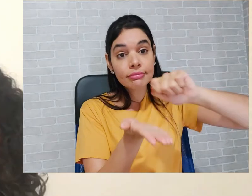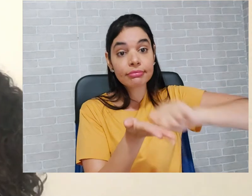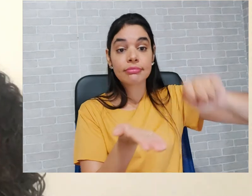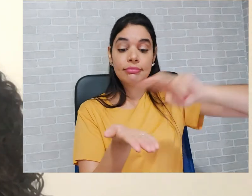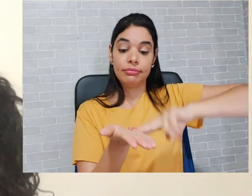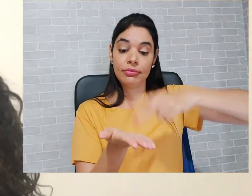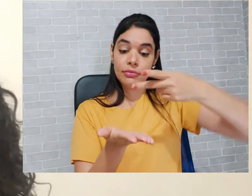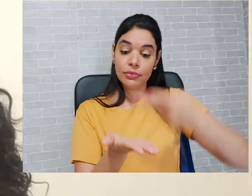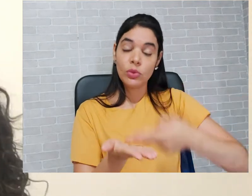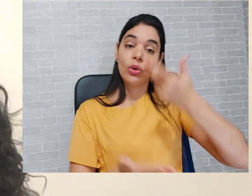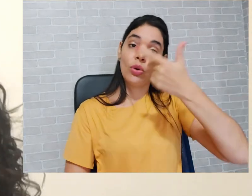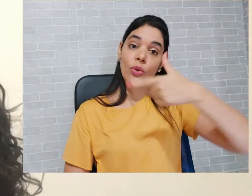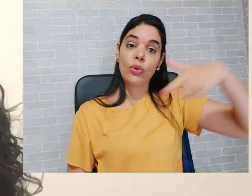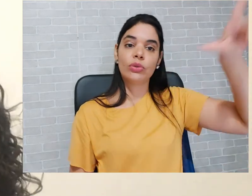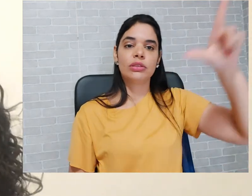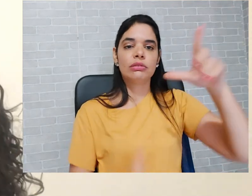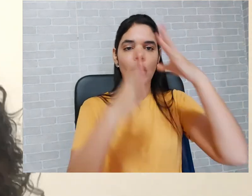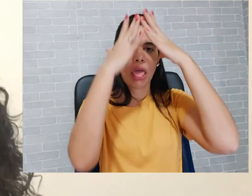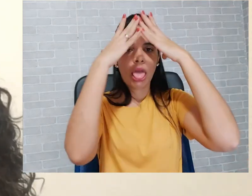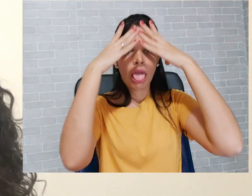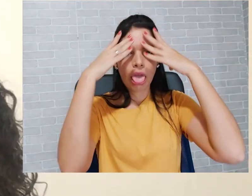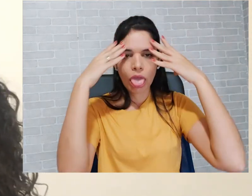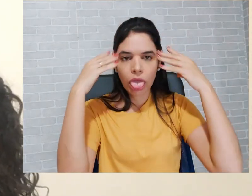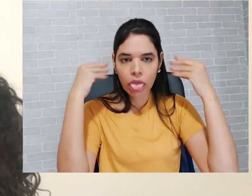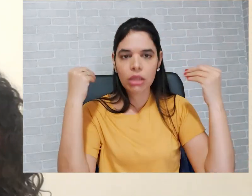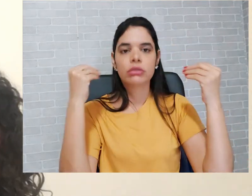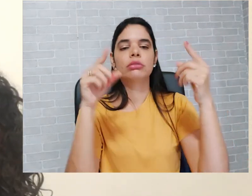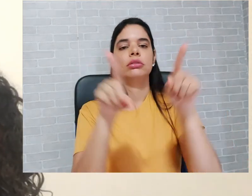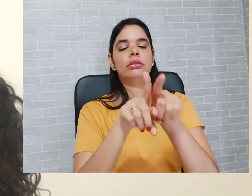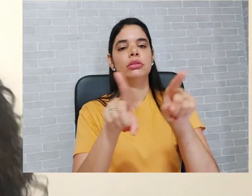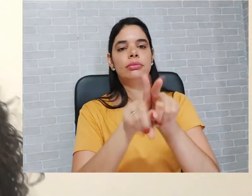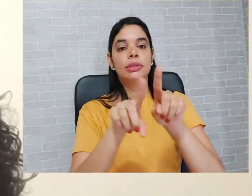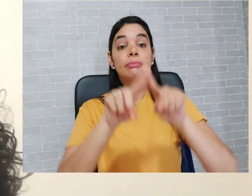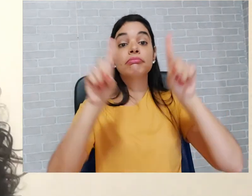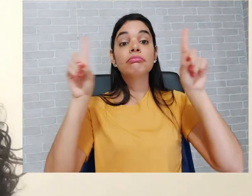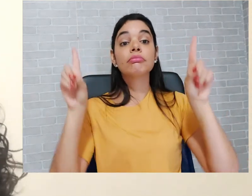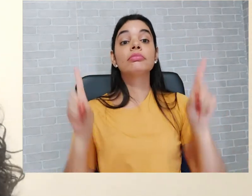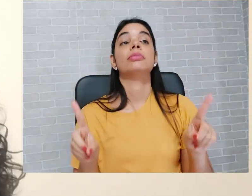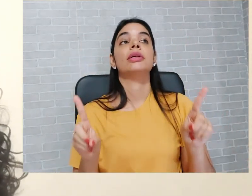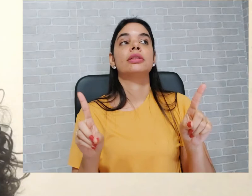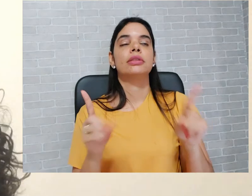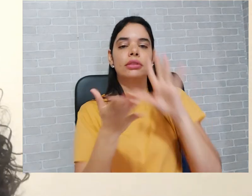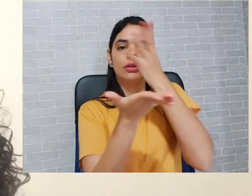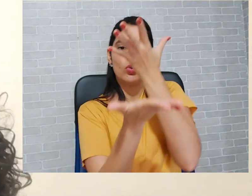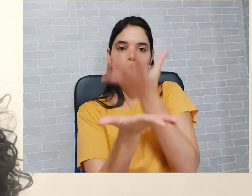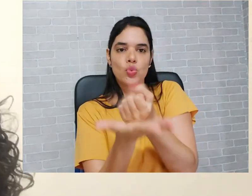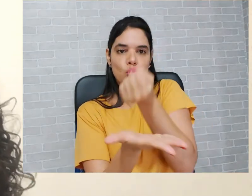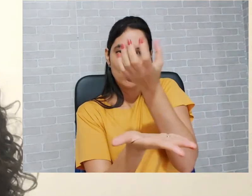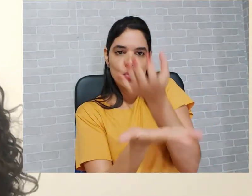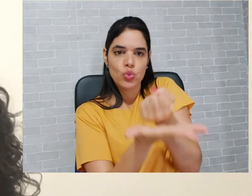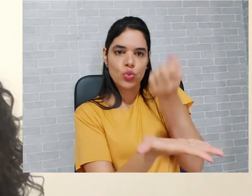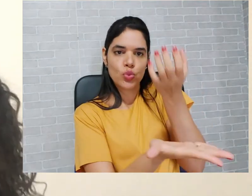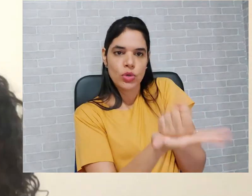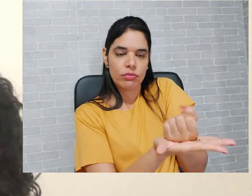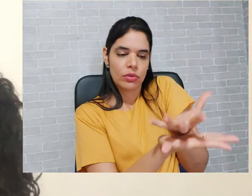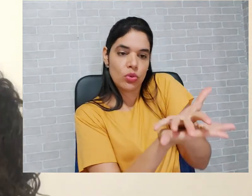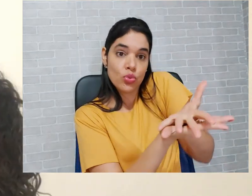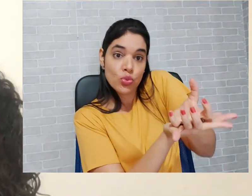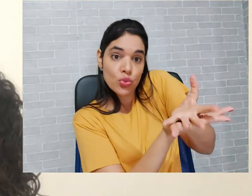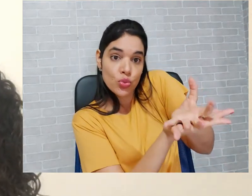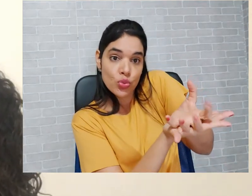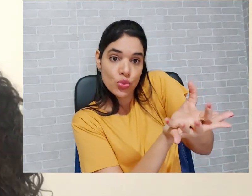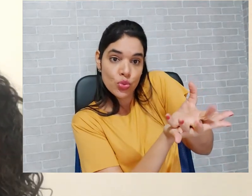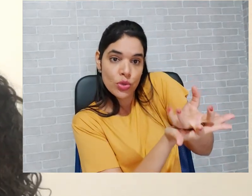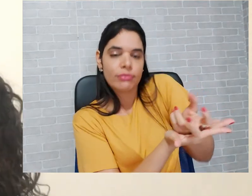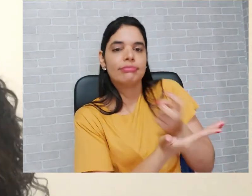traduzidas, outras infelizmente esquecidas. O fato é que esses registros orais